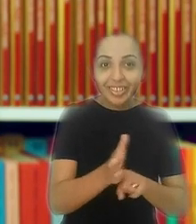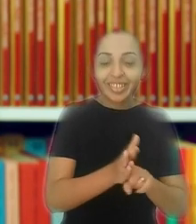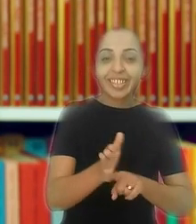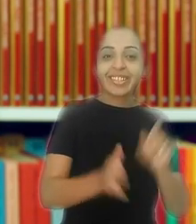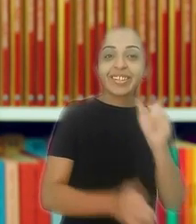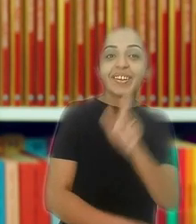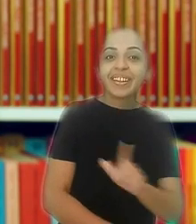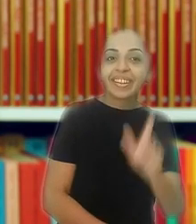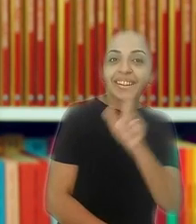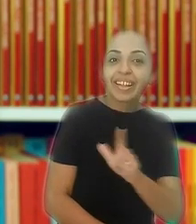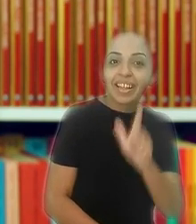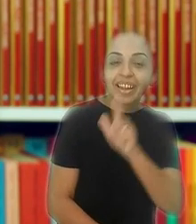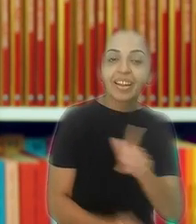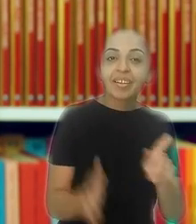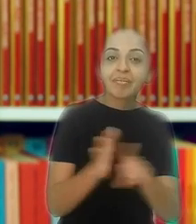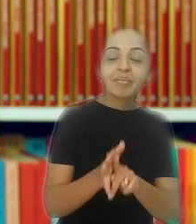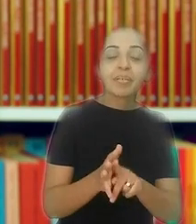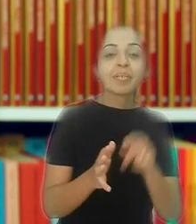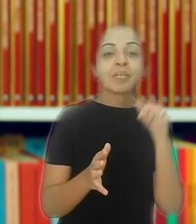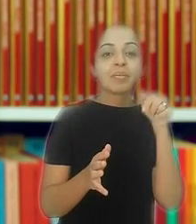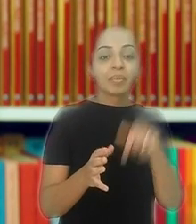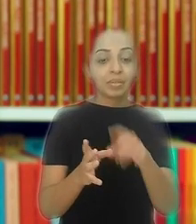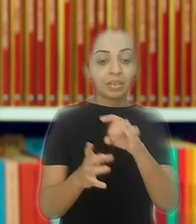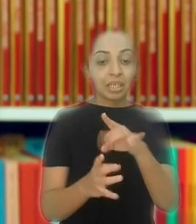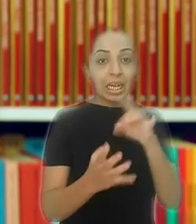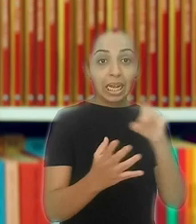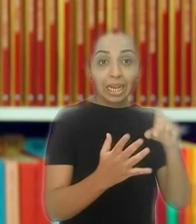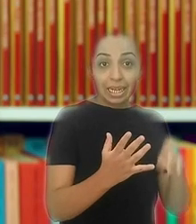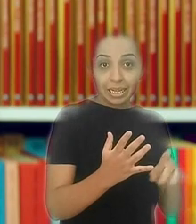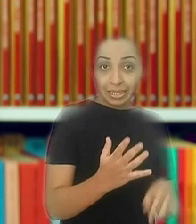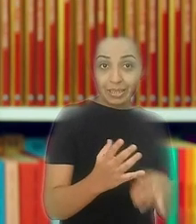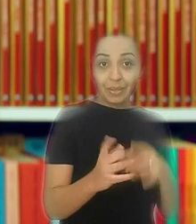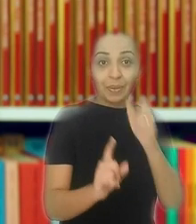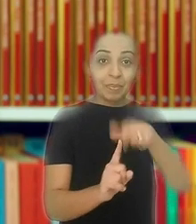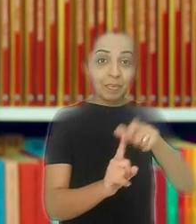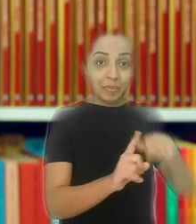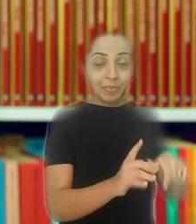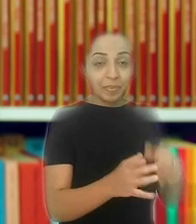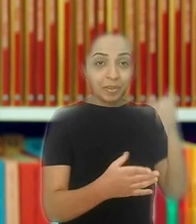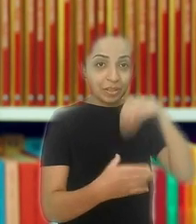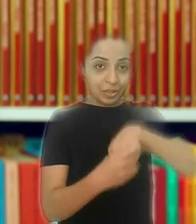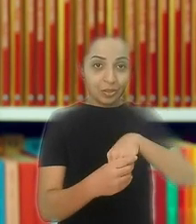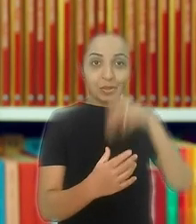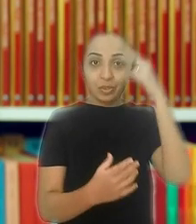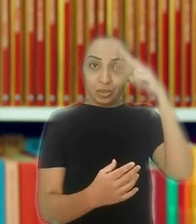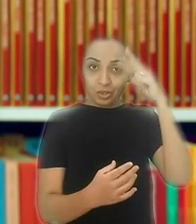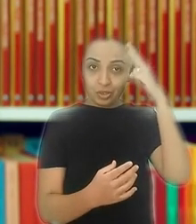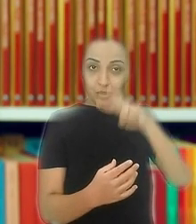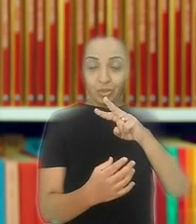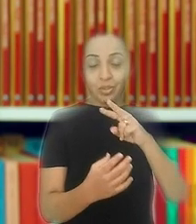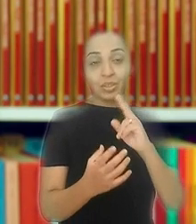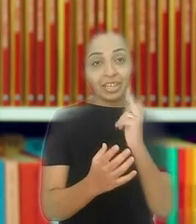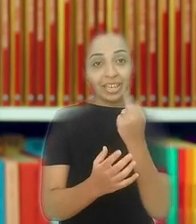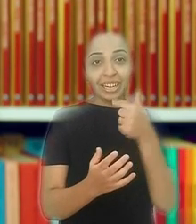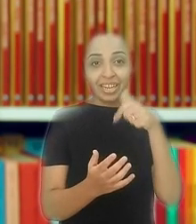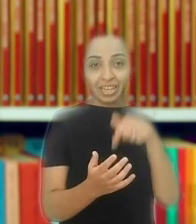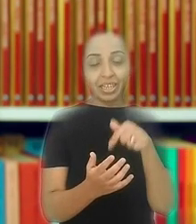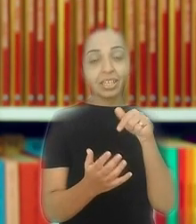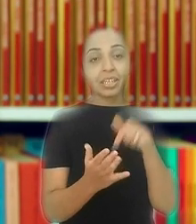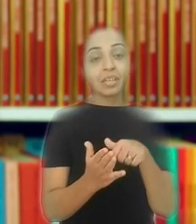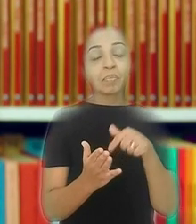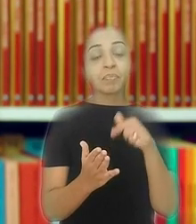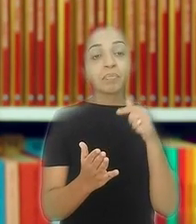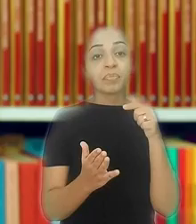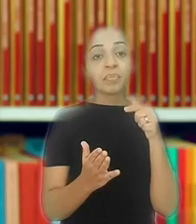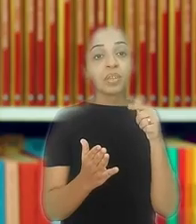jornalismo literário mesmo de buscar os fatos e os personagens e trazer aqui para essa narrativa gráfica que foi